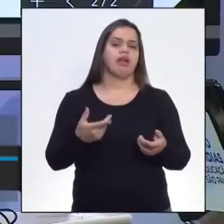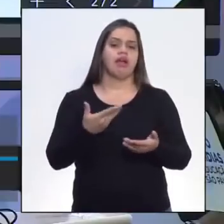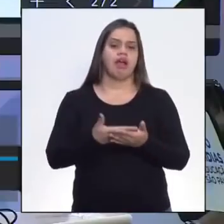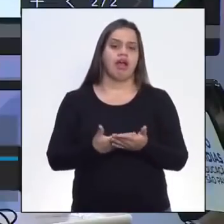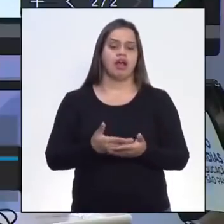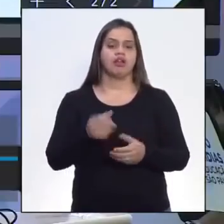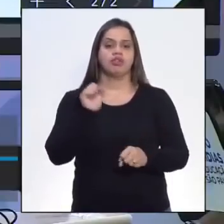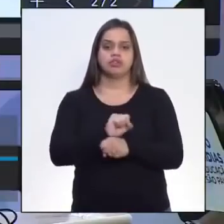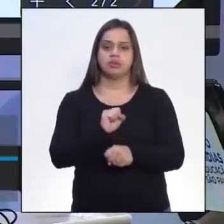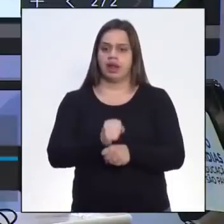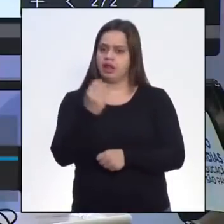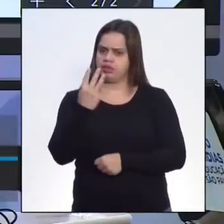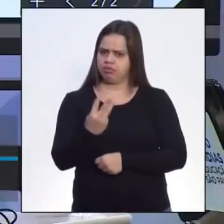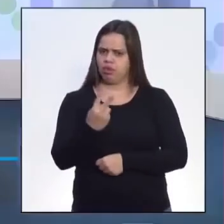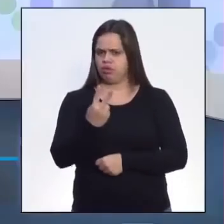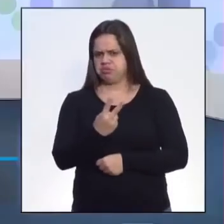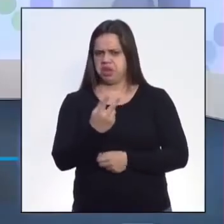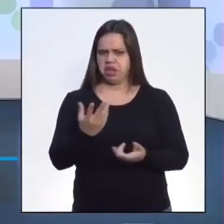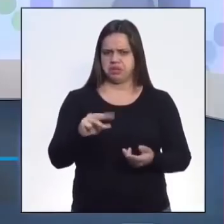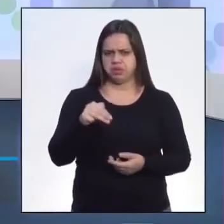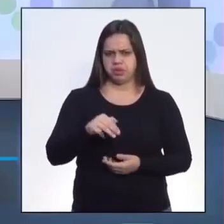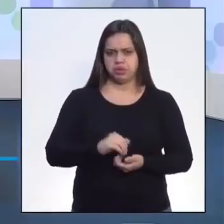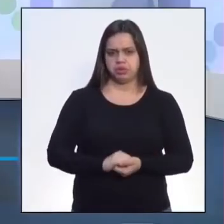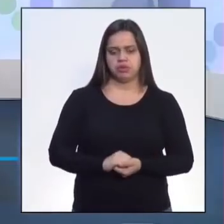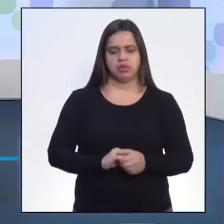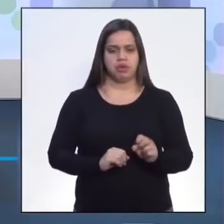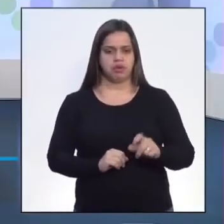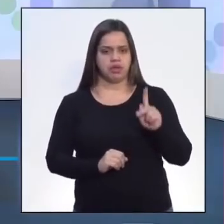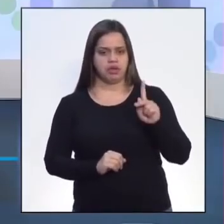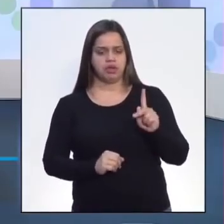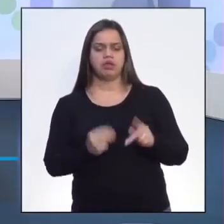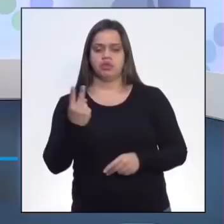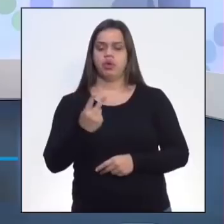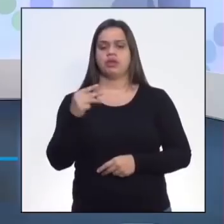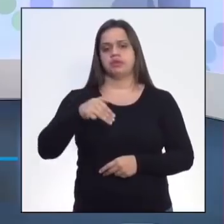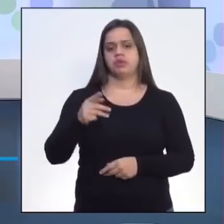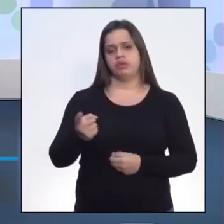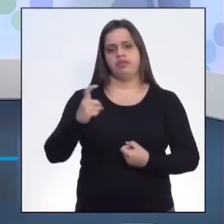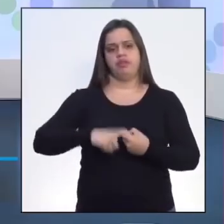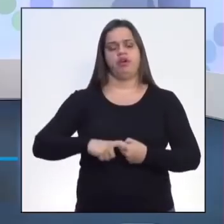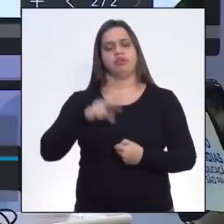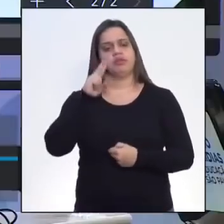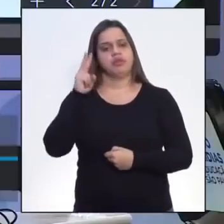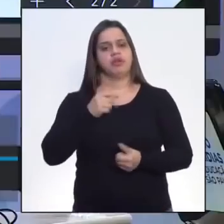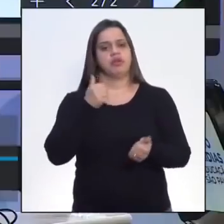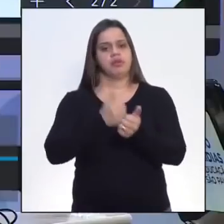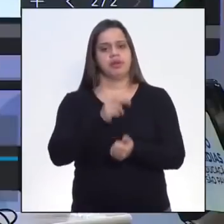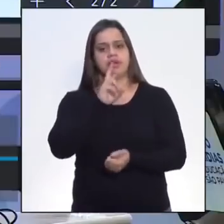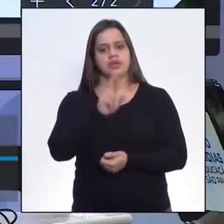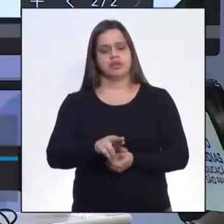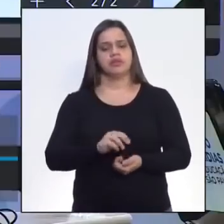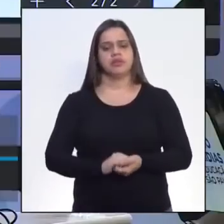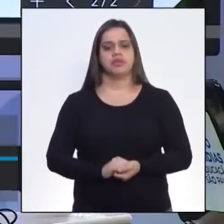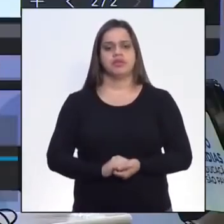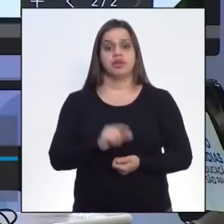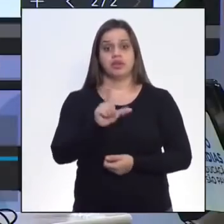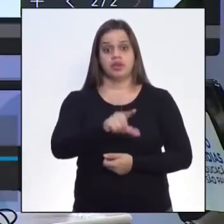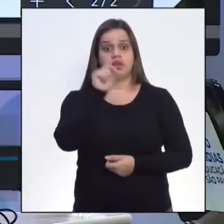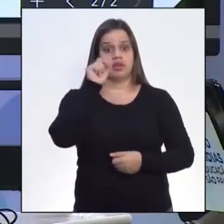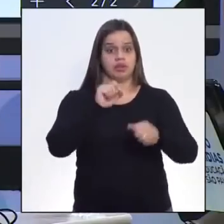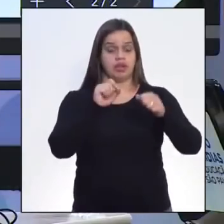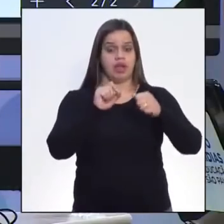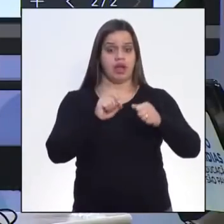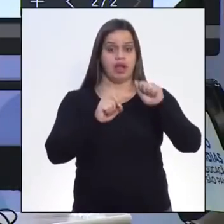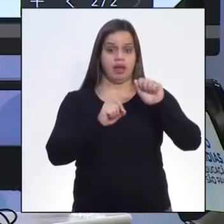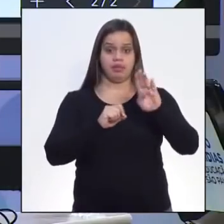vou colocar aí uns 2, 3 minutinhos. Pode ser. Pode ser? Minutos? 2 minutinhos? 2 minutinhos para colocar qual é a alternativa